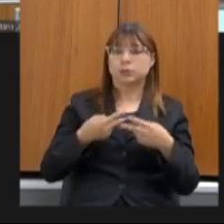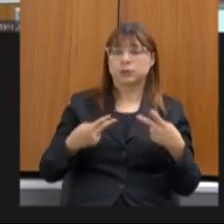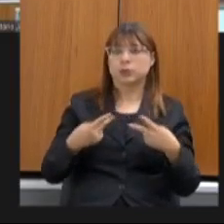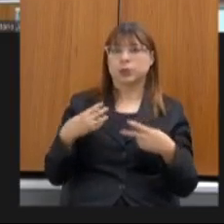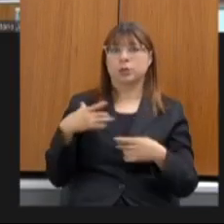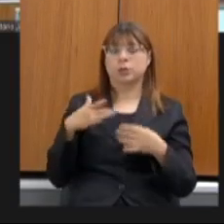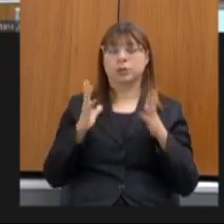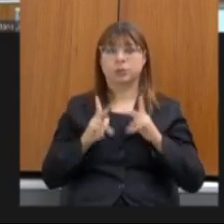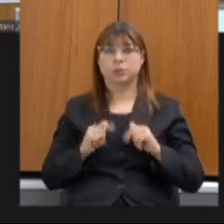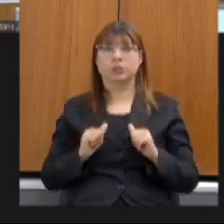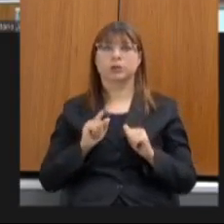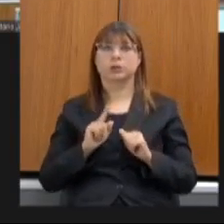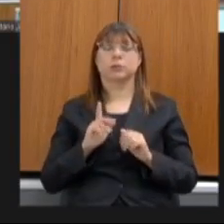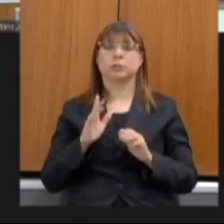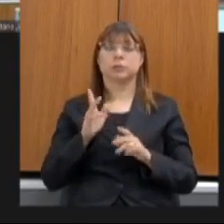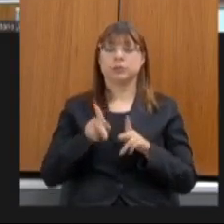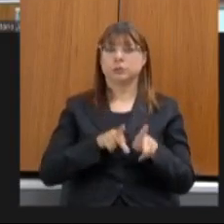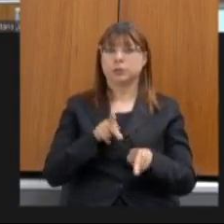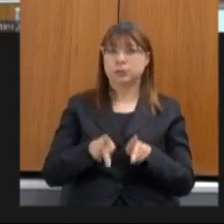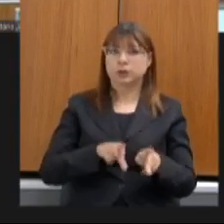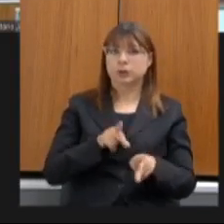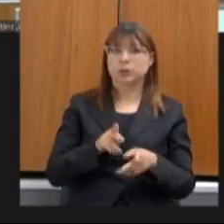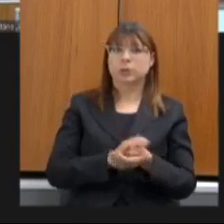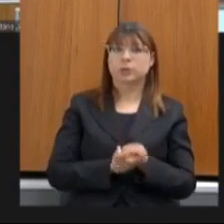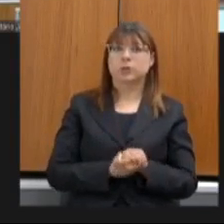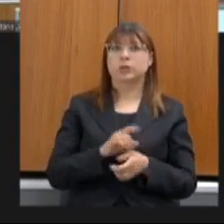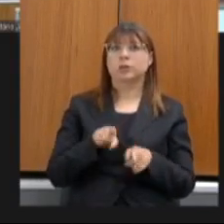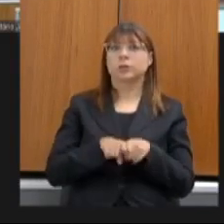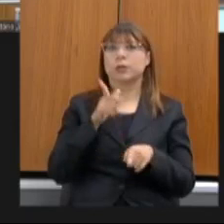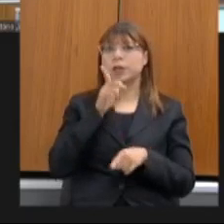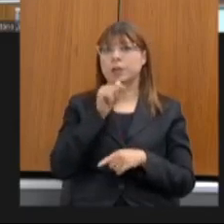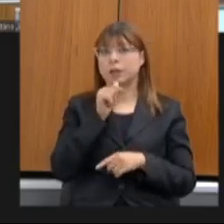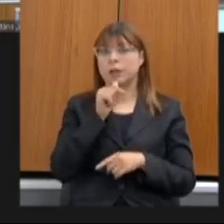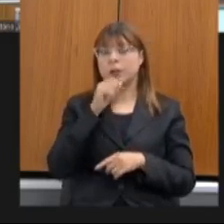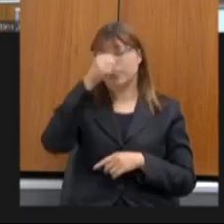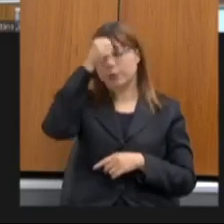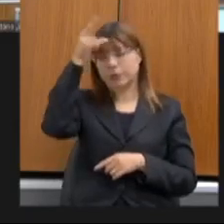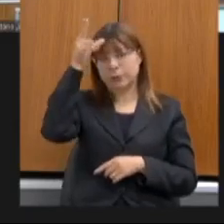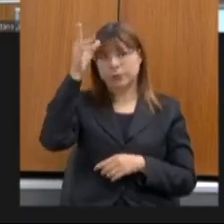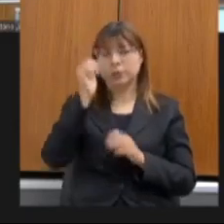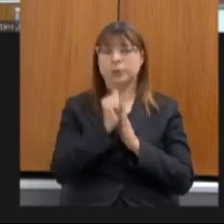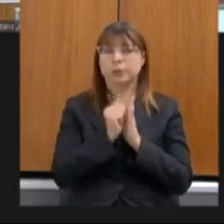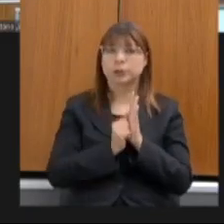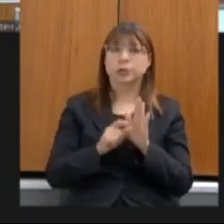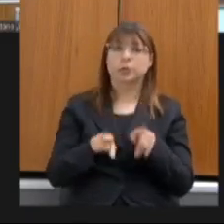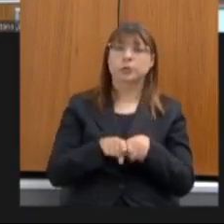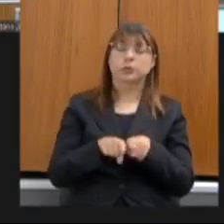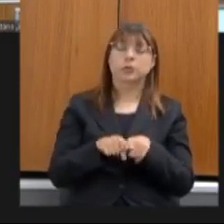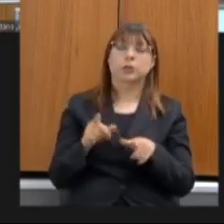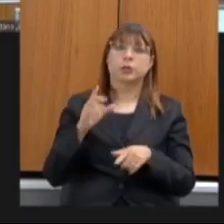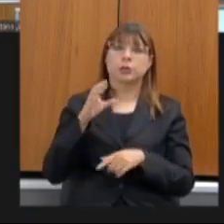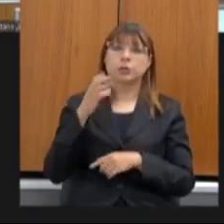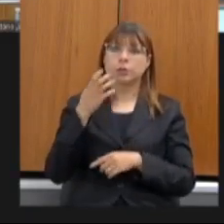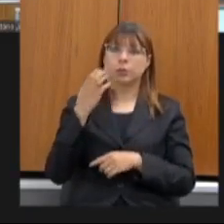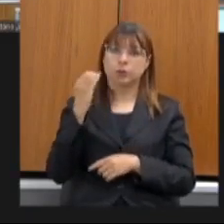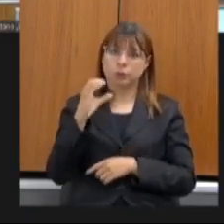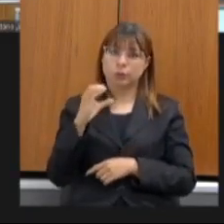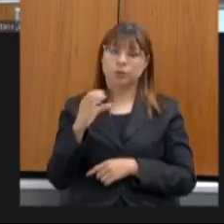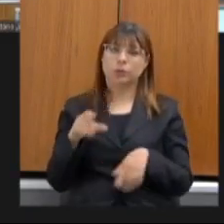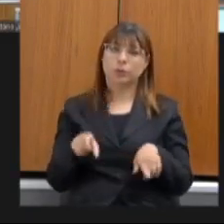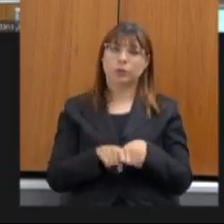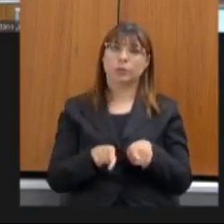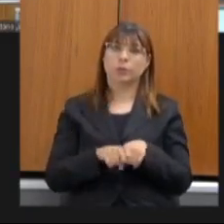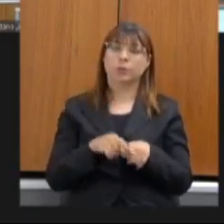em parceria com as ideias de 2.700 copos de água para a prefeitura de Betim Contagem 30 mil máscaras para